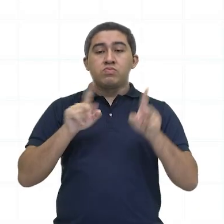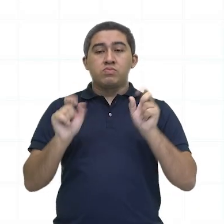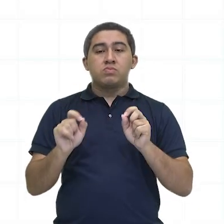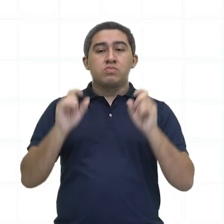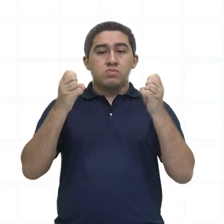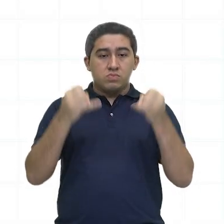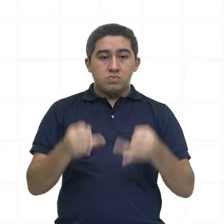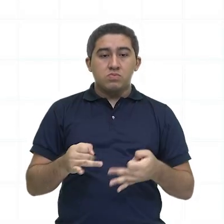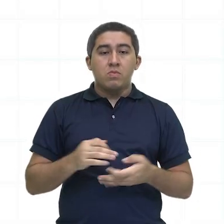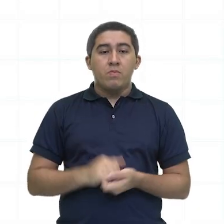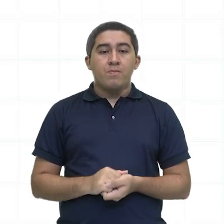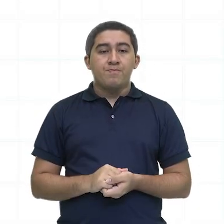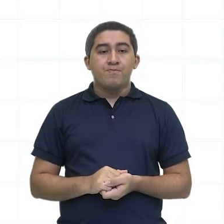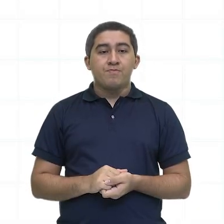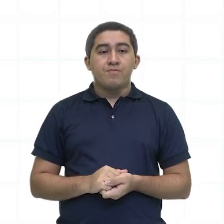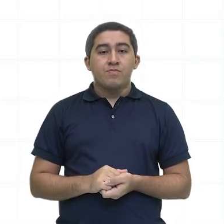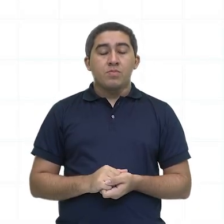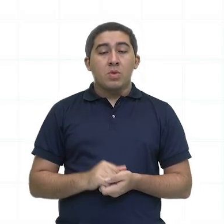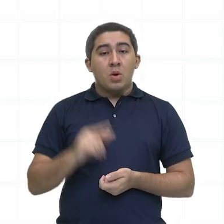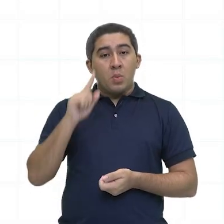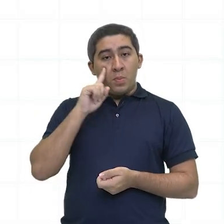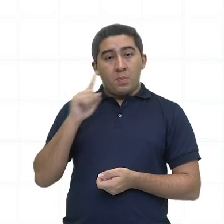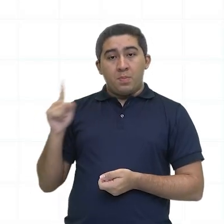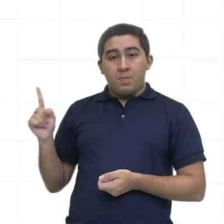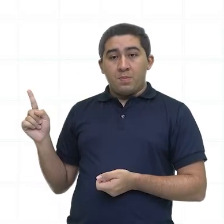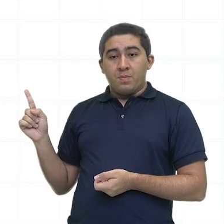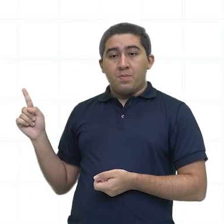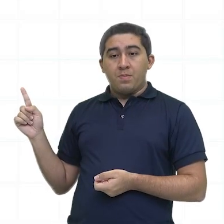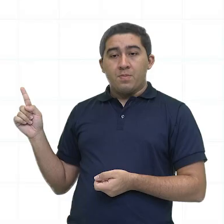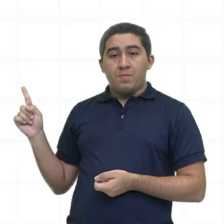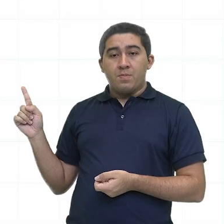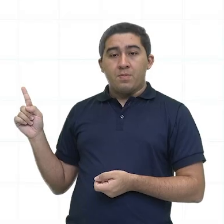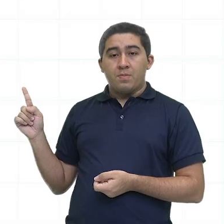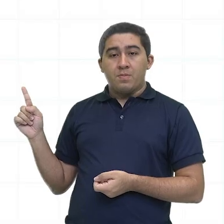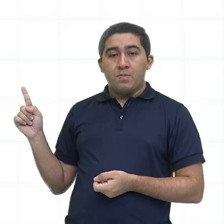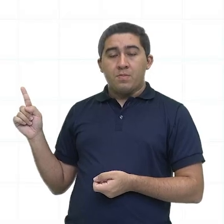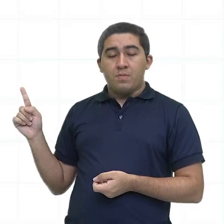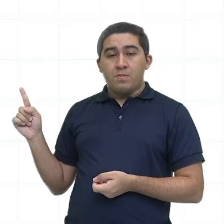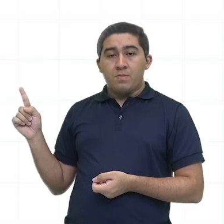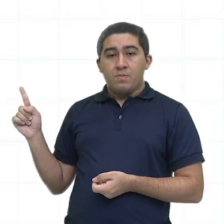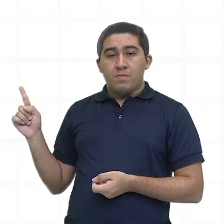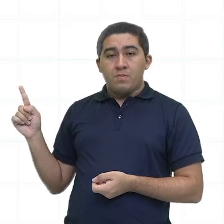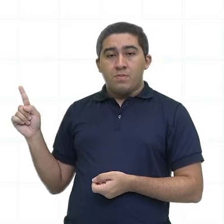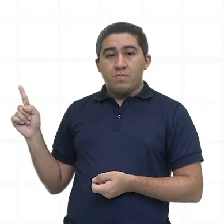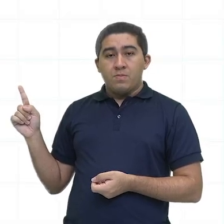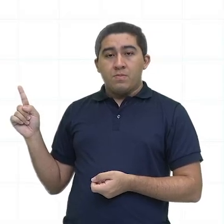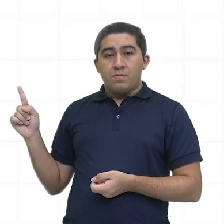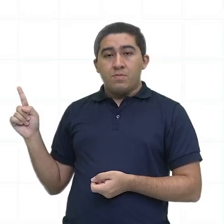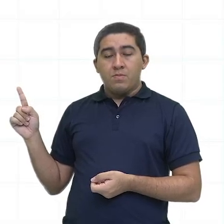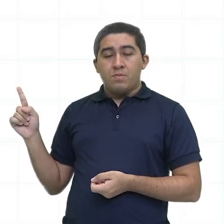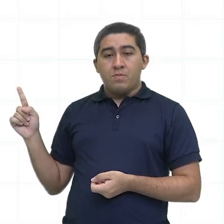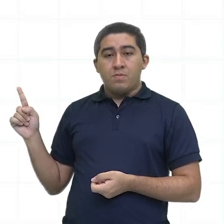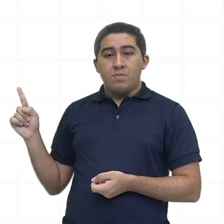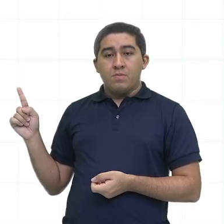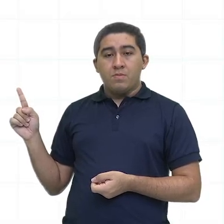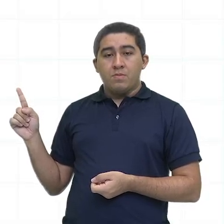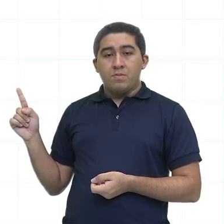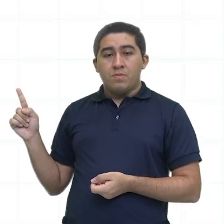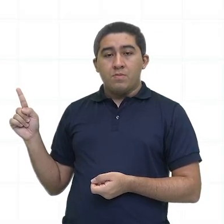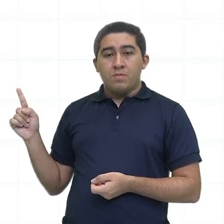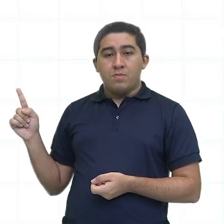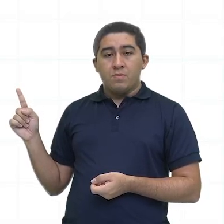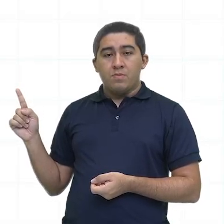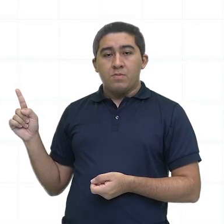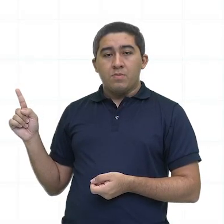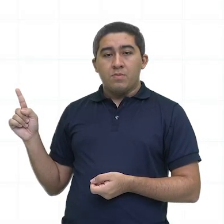falando. Esse daqui é o hidrogênio. Vou aumentar aqui para vocês enxergarem, certo? Esse daqui, deixa eu